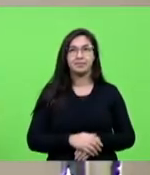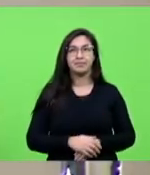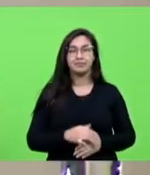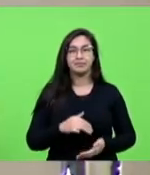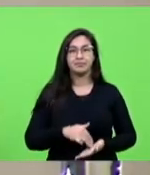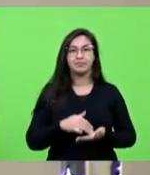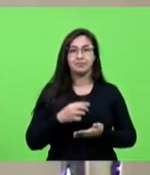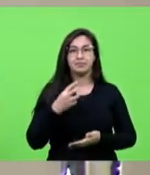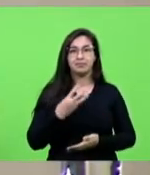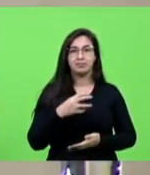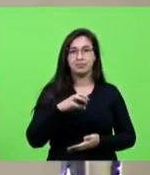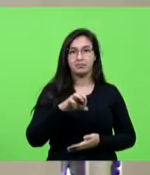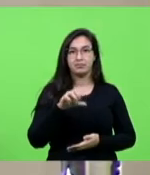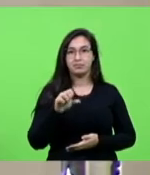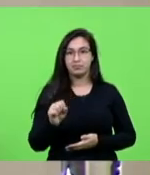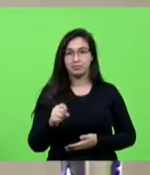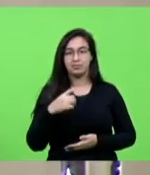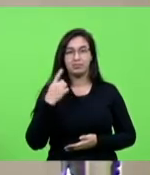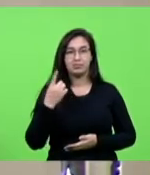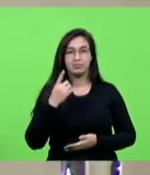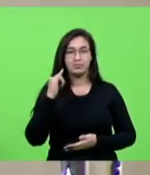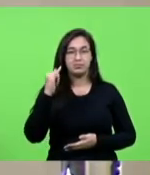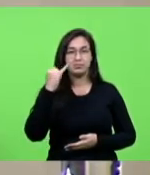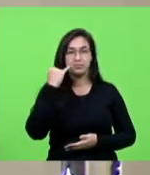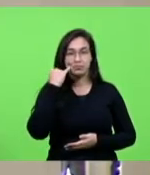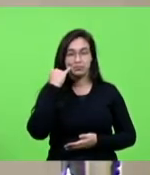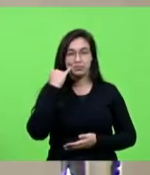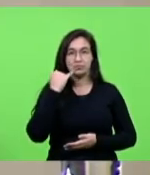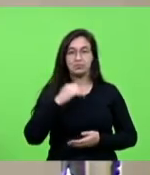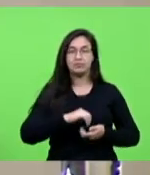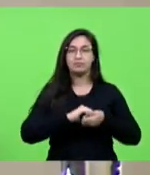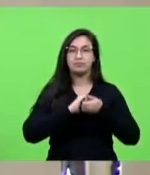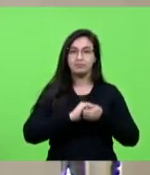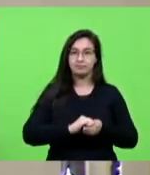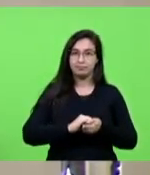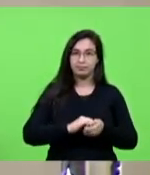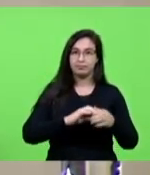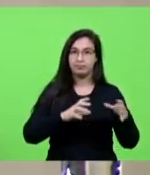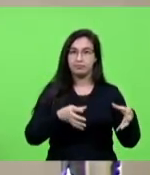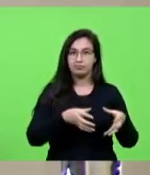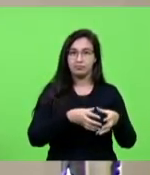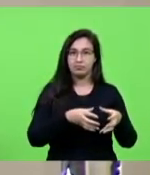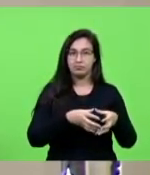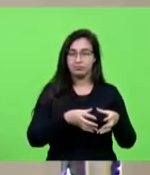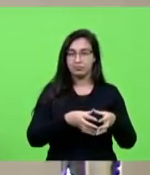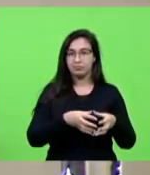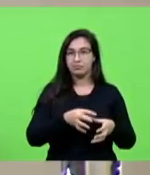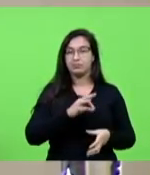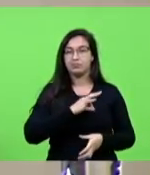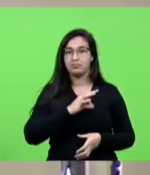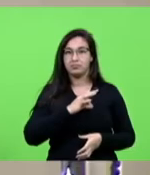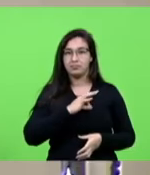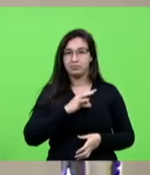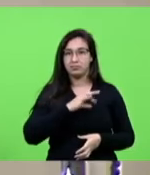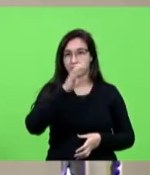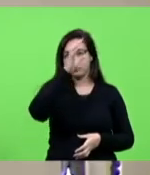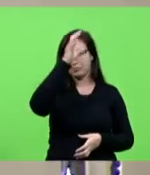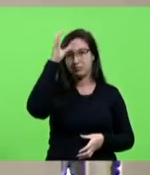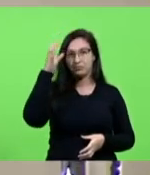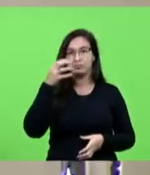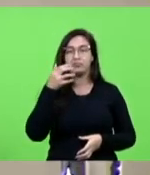Moção 398, autor deputado Gessé Lopes, cumprimentando o batalhão do Corpo de Bombeiros e da Polícia Militar de Criciúma pelo salvamento